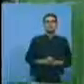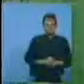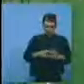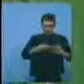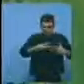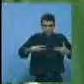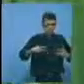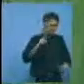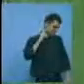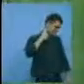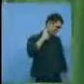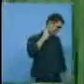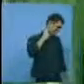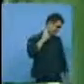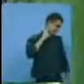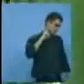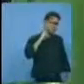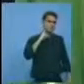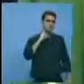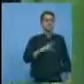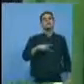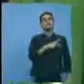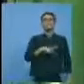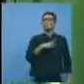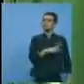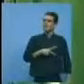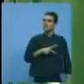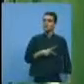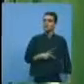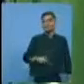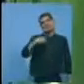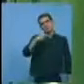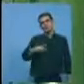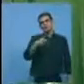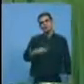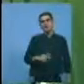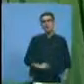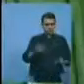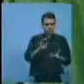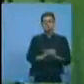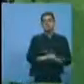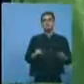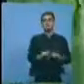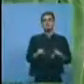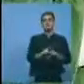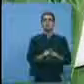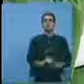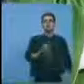Ele vai tratar do problema do celibato, do matrimônio no capítulo 7. Ele vai tratar do problema